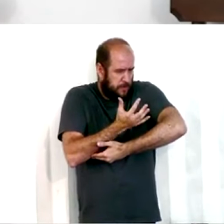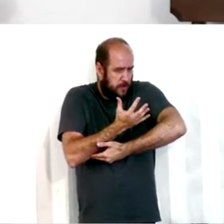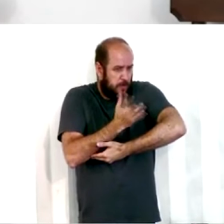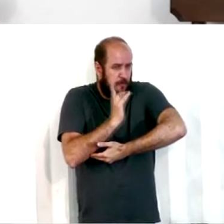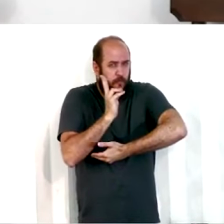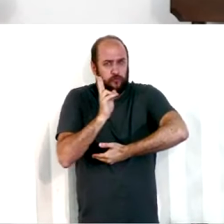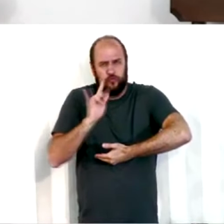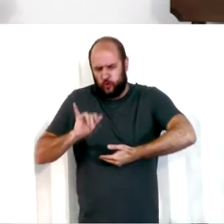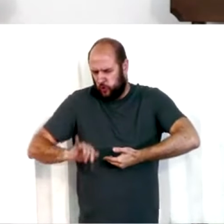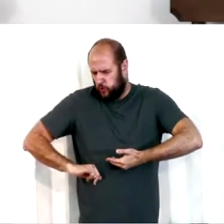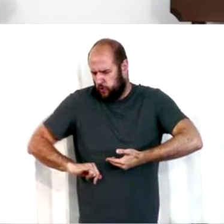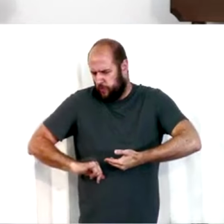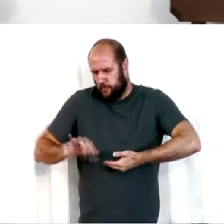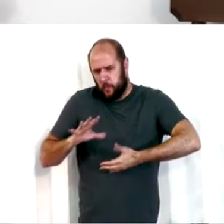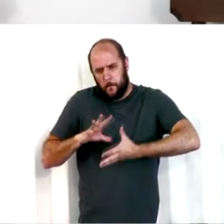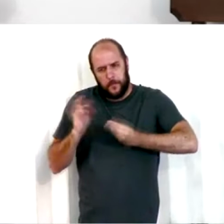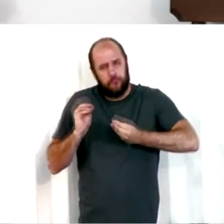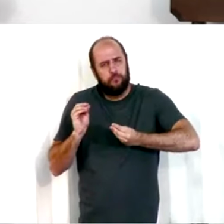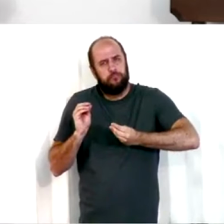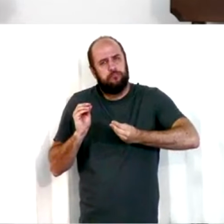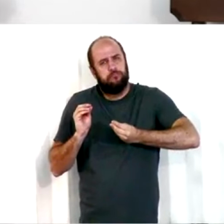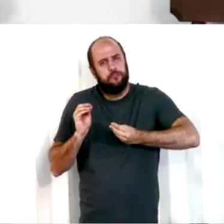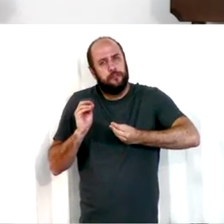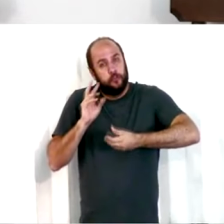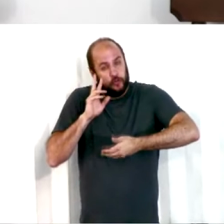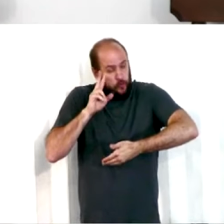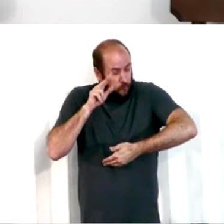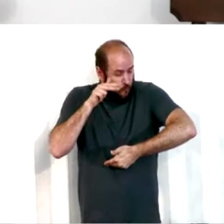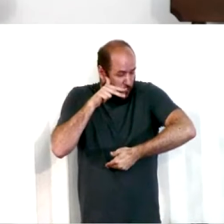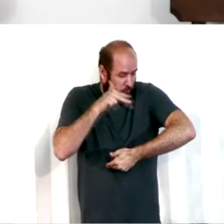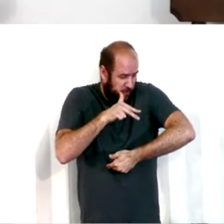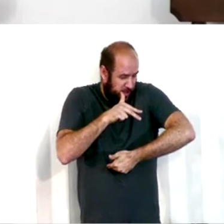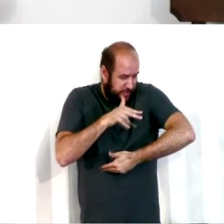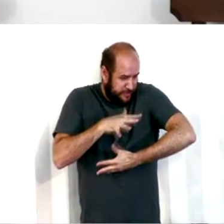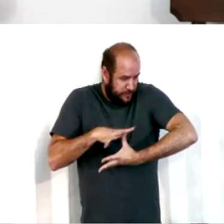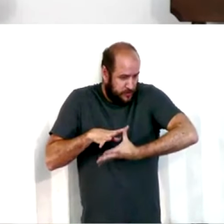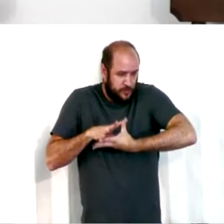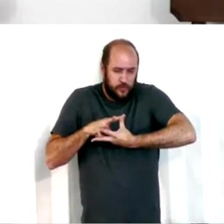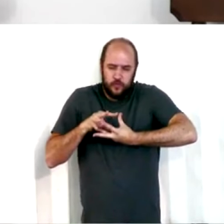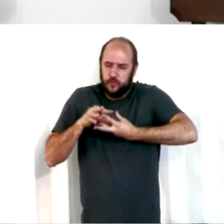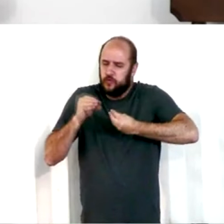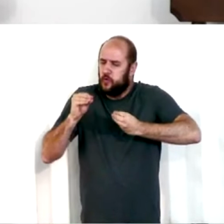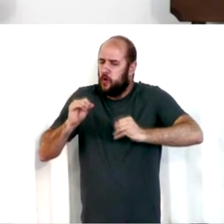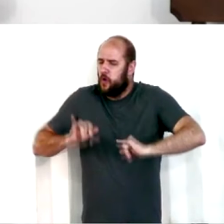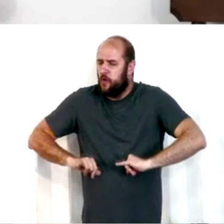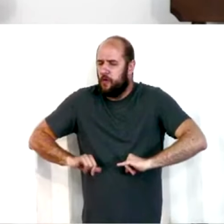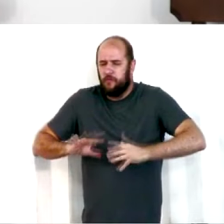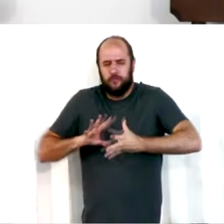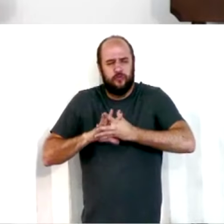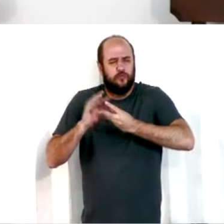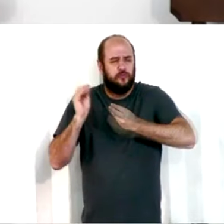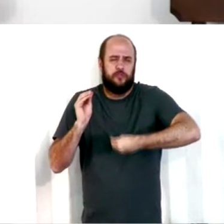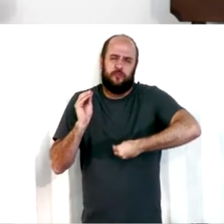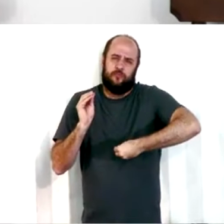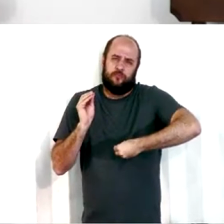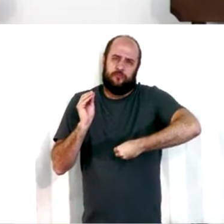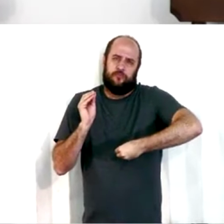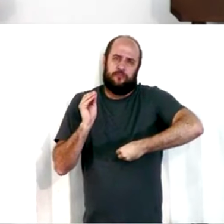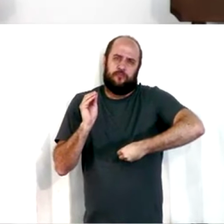toda aquela dor sumiu. Parece que por um instante toda aquela dor